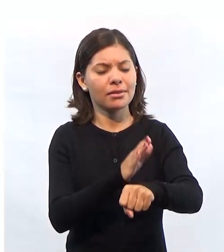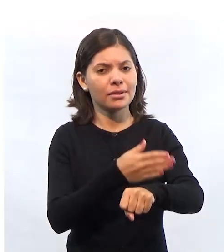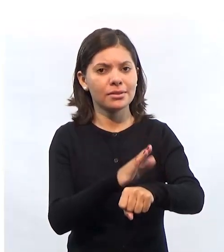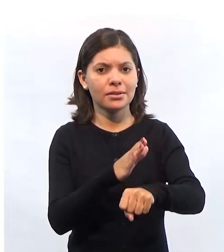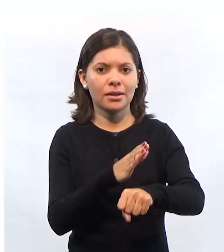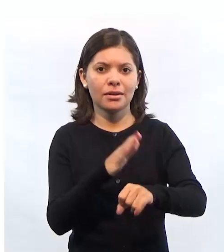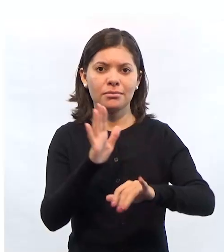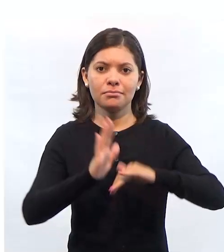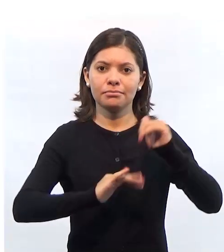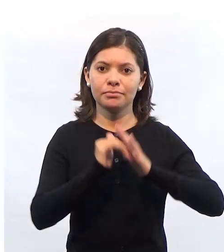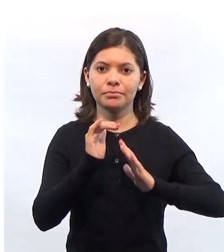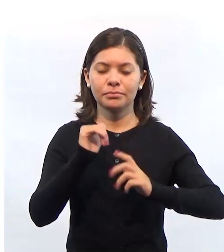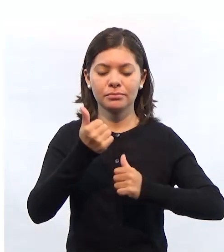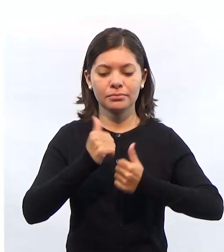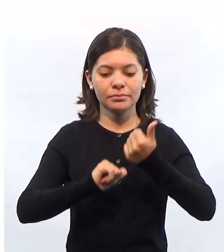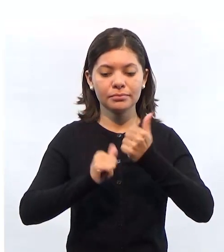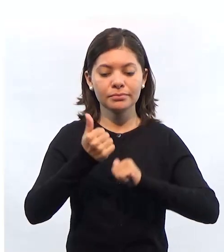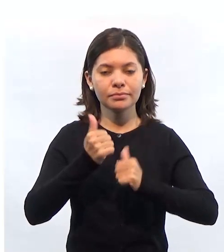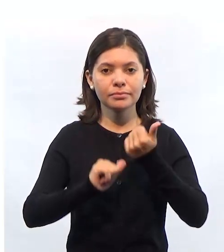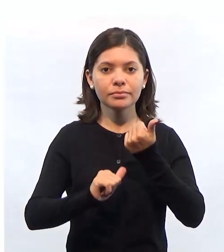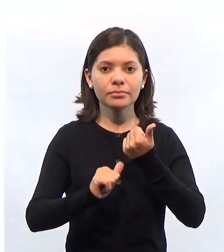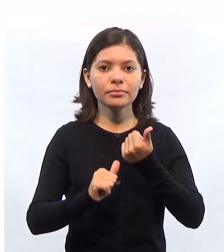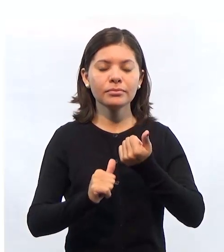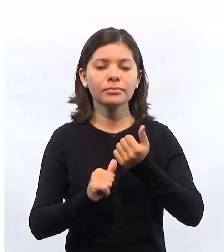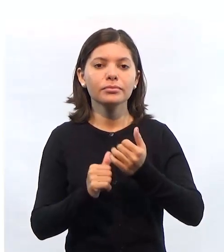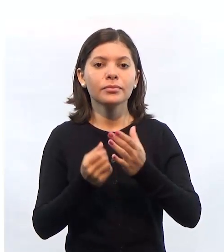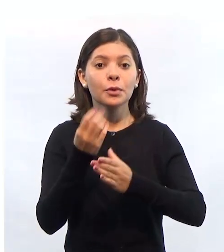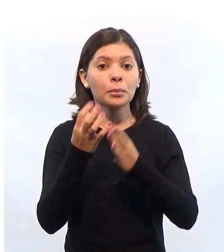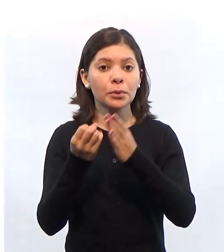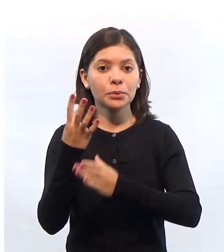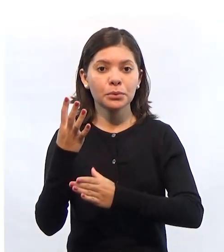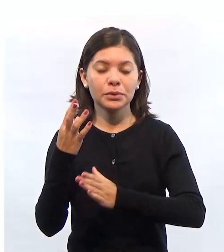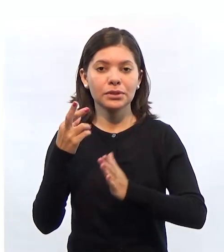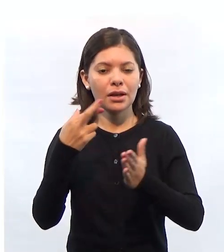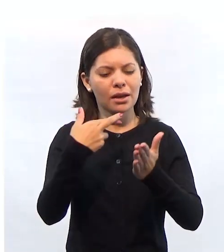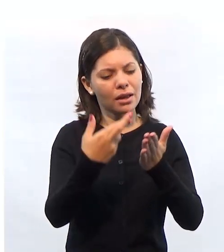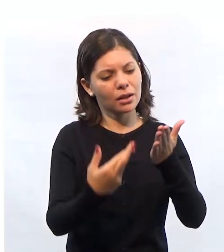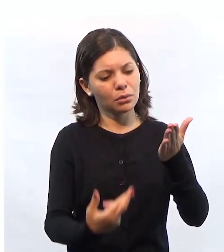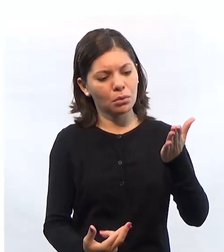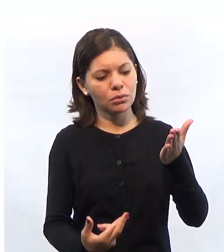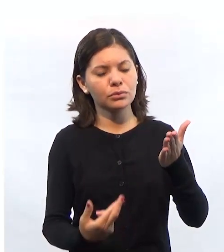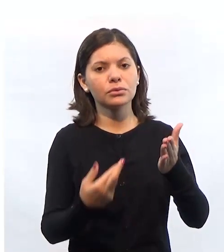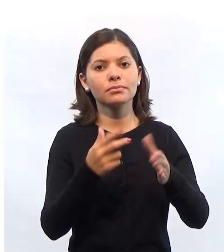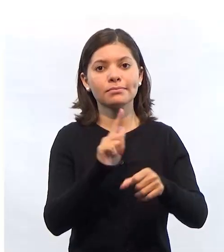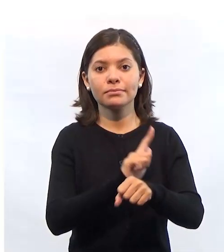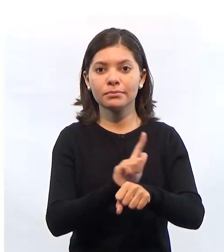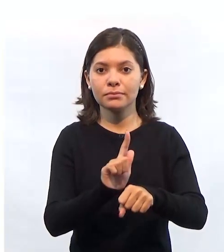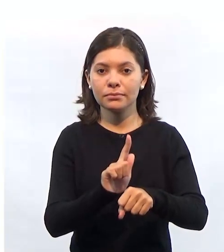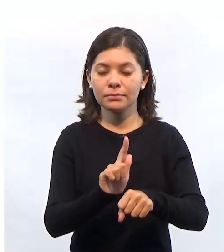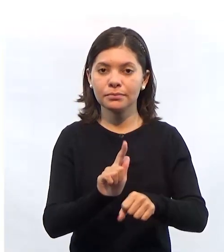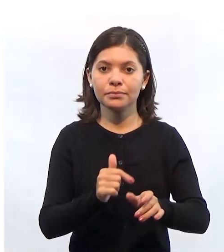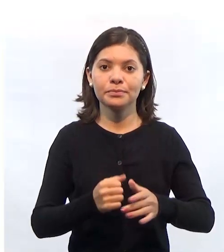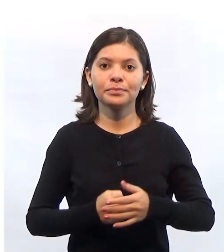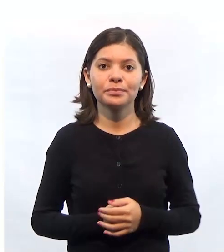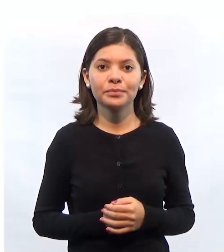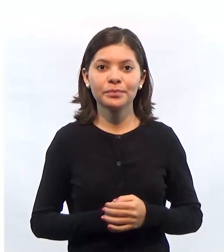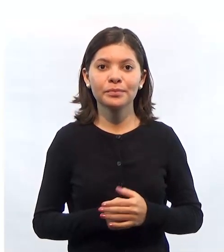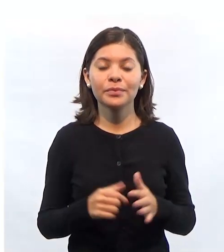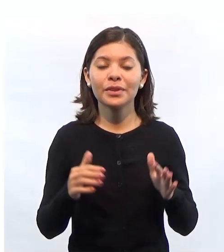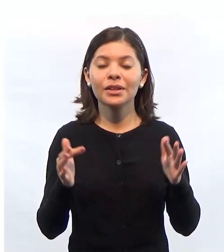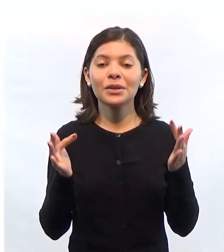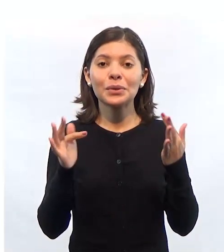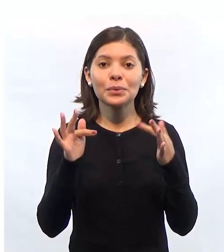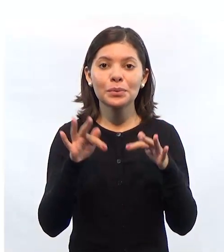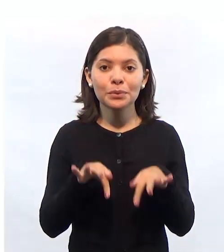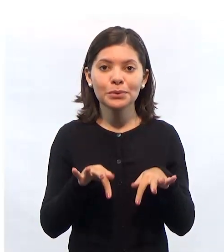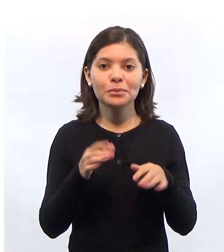desempenho e as operações produzem relatórios para a gestão e temos o controle